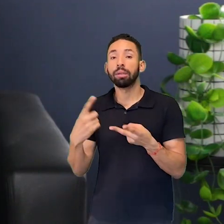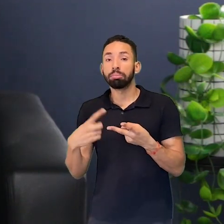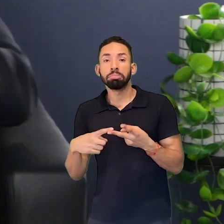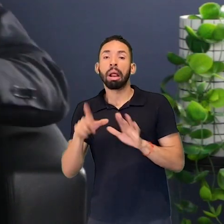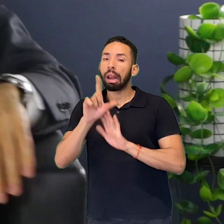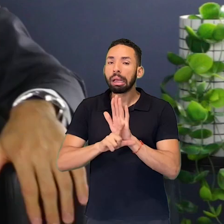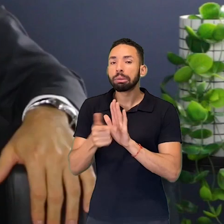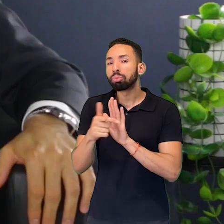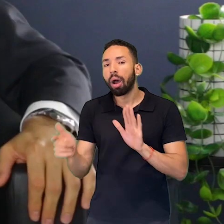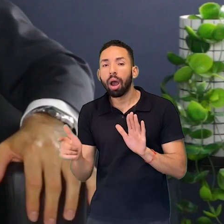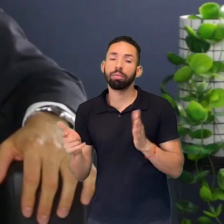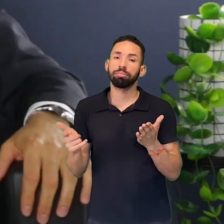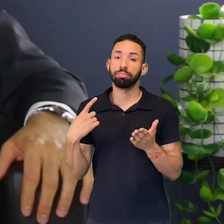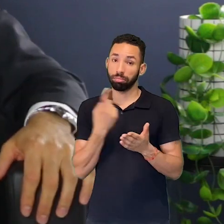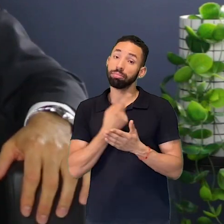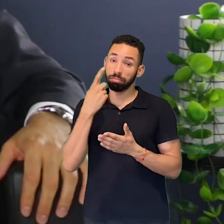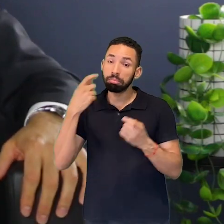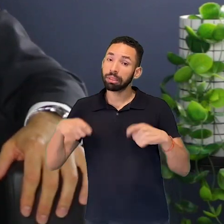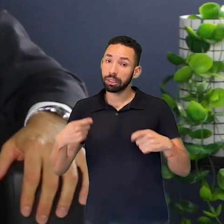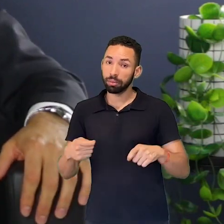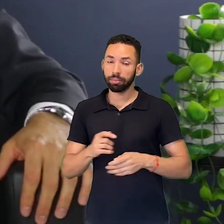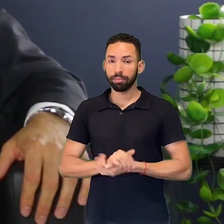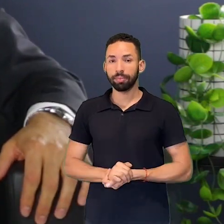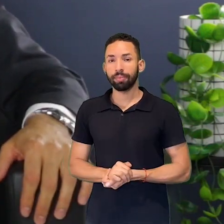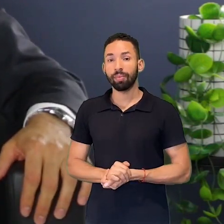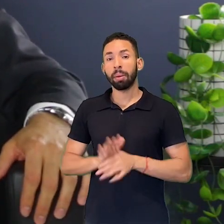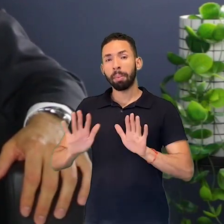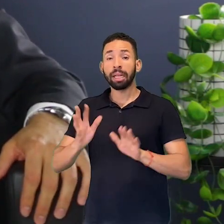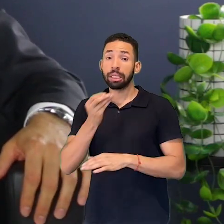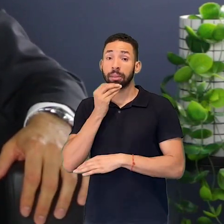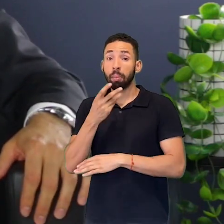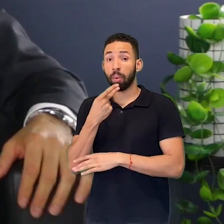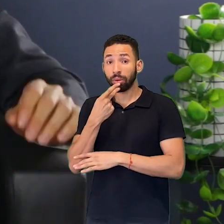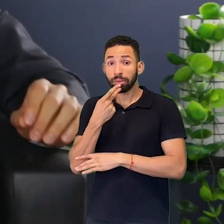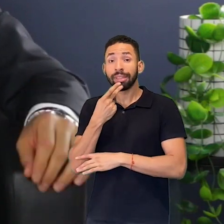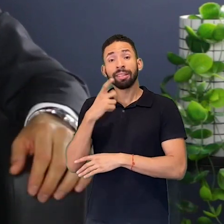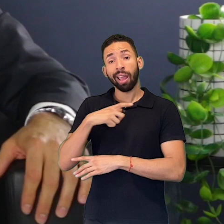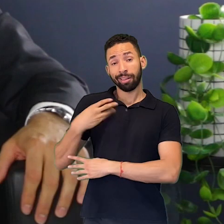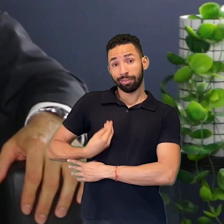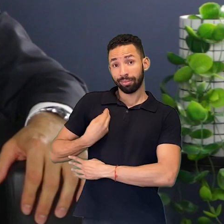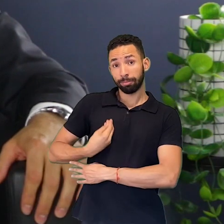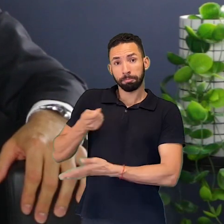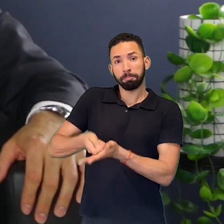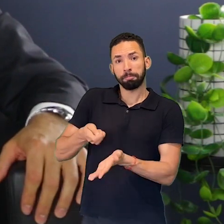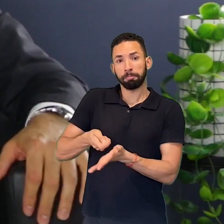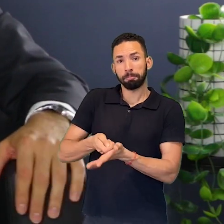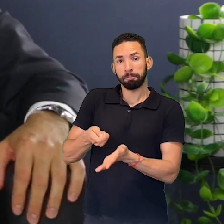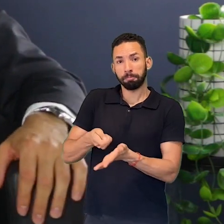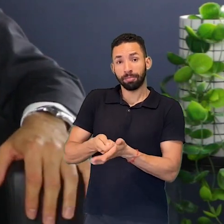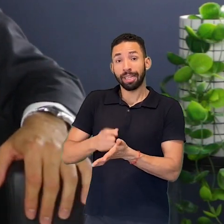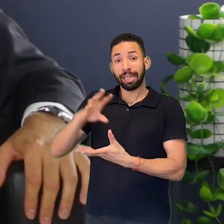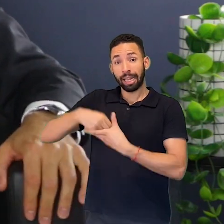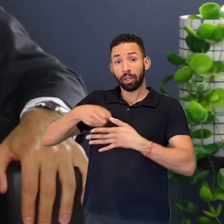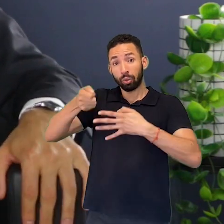estoque, né, ou se é porque está fora da lista. Mas essa hipótese excepcional, ela exige,